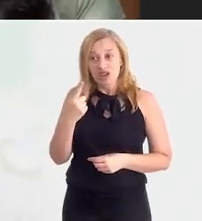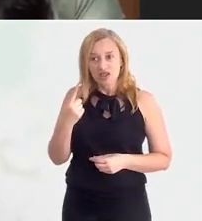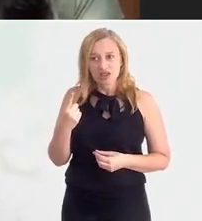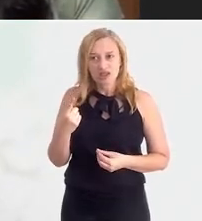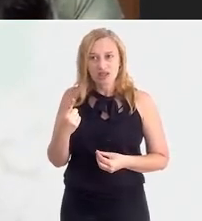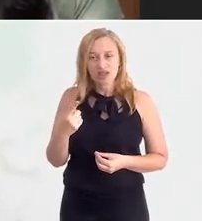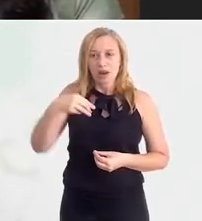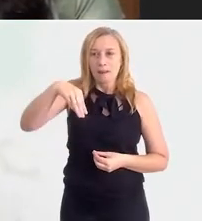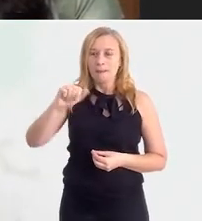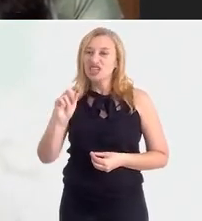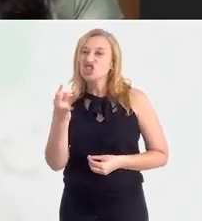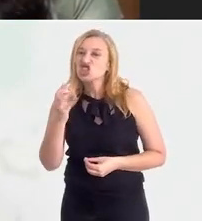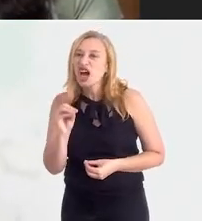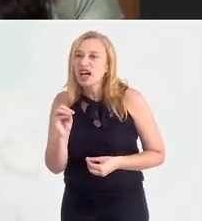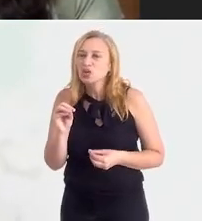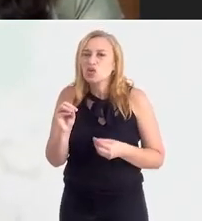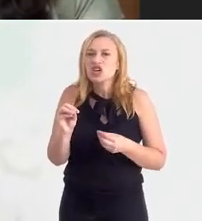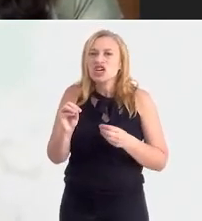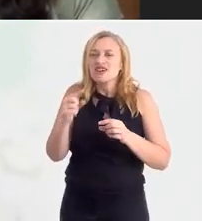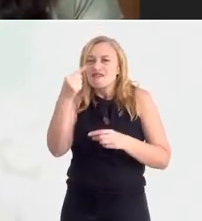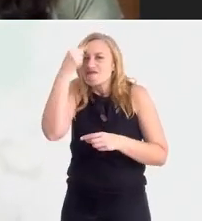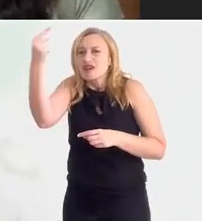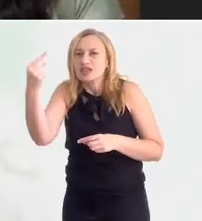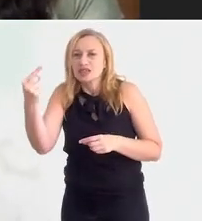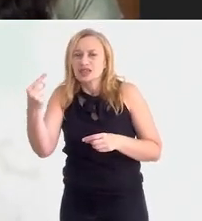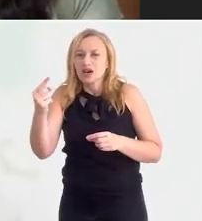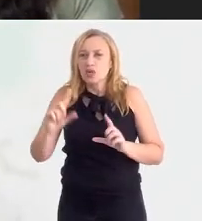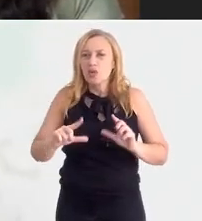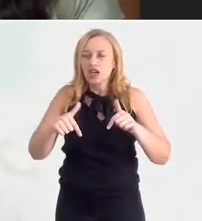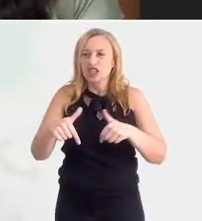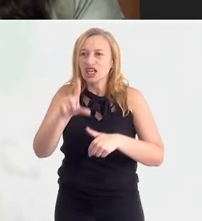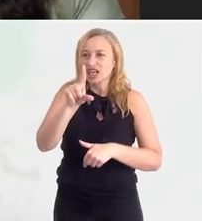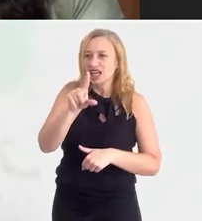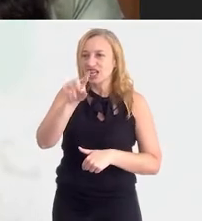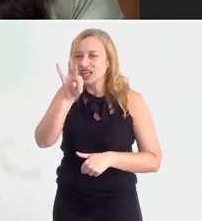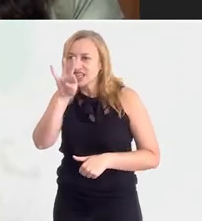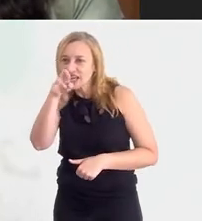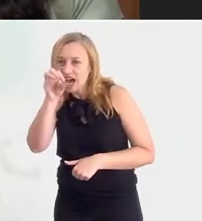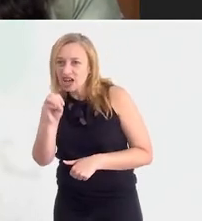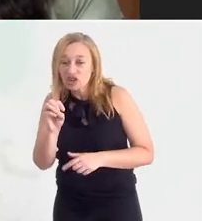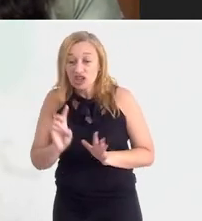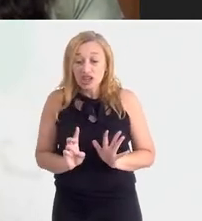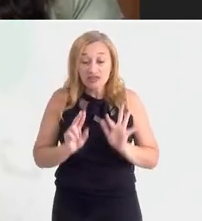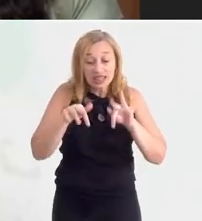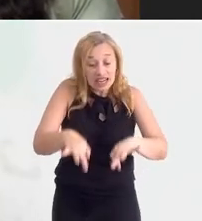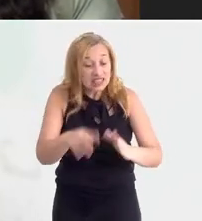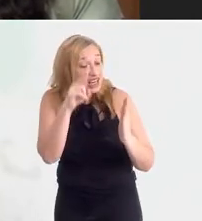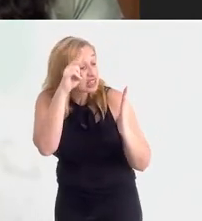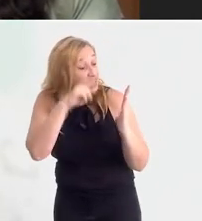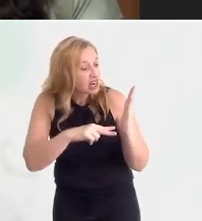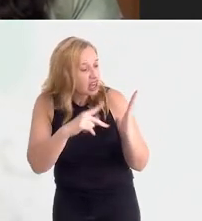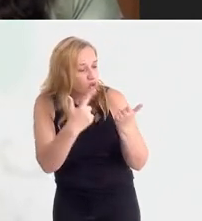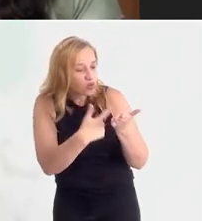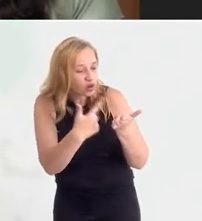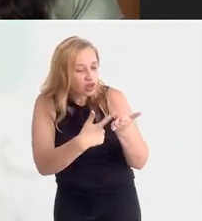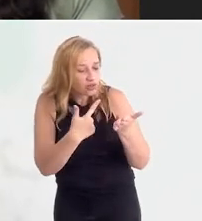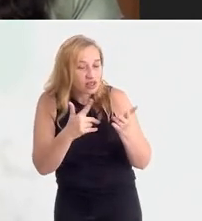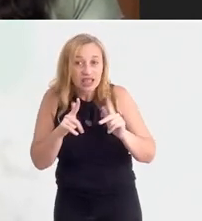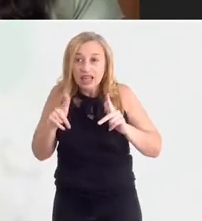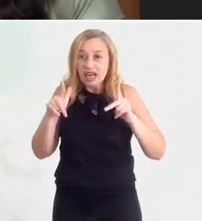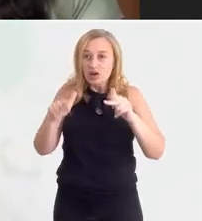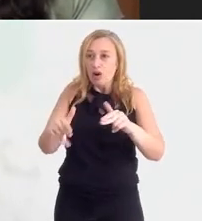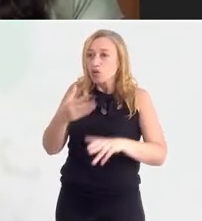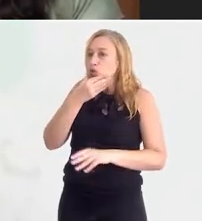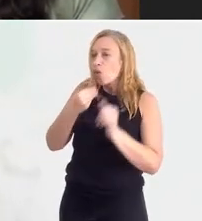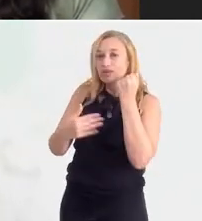Machado. O Machado inventa uma forma literária que o leitor, ao terminar o livro, está na mesma situação